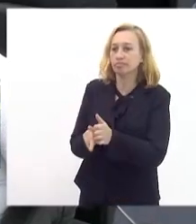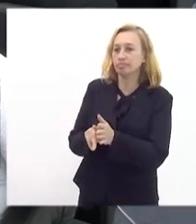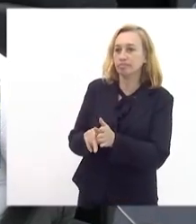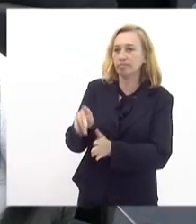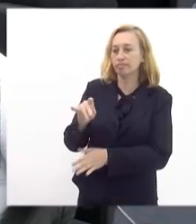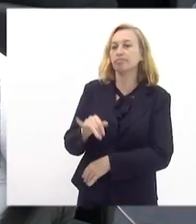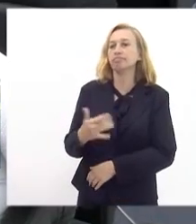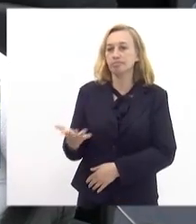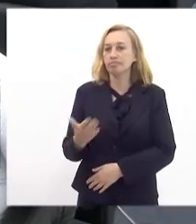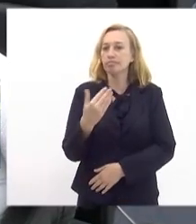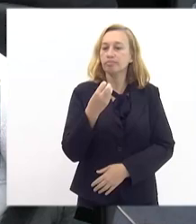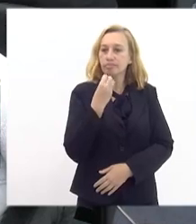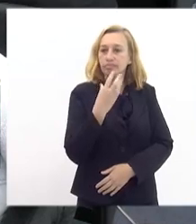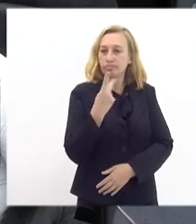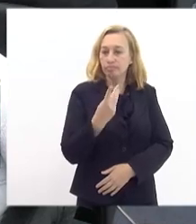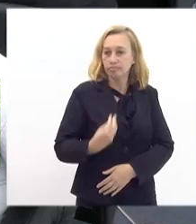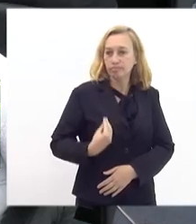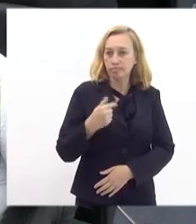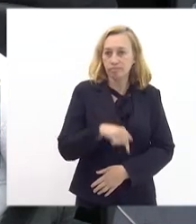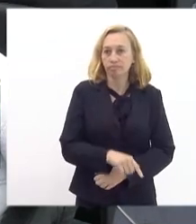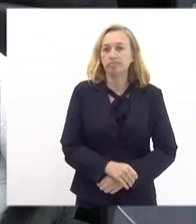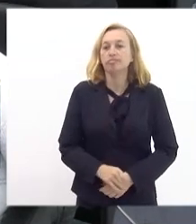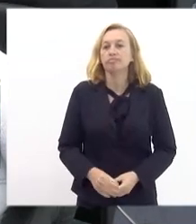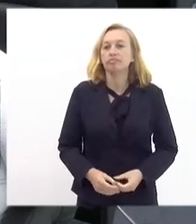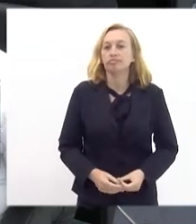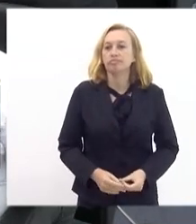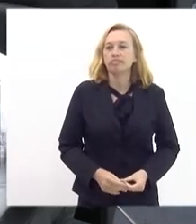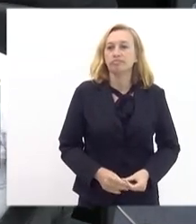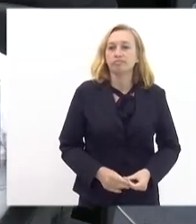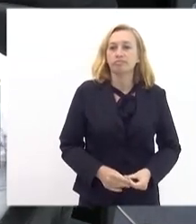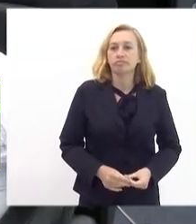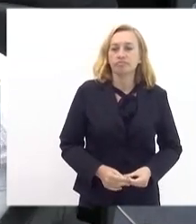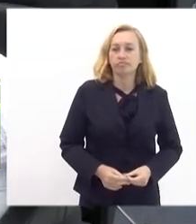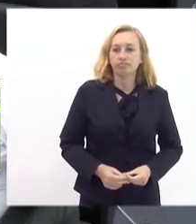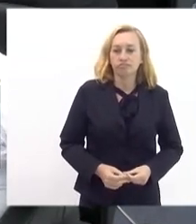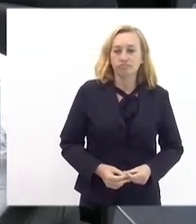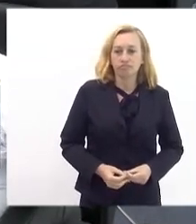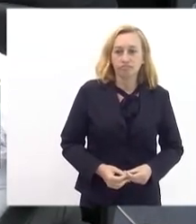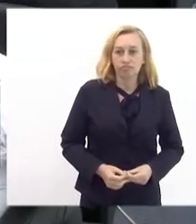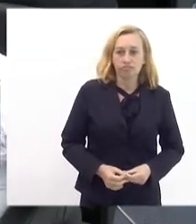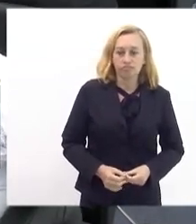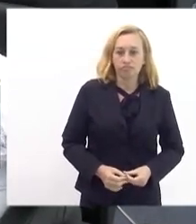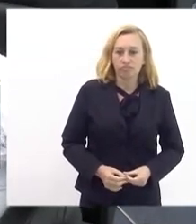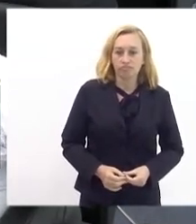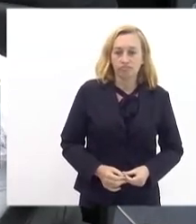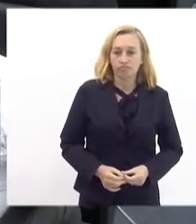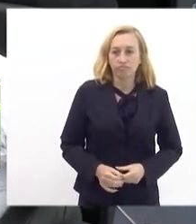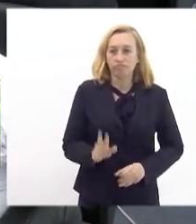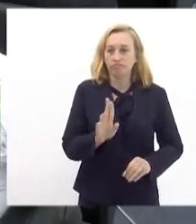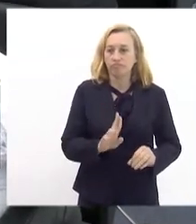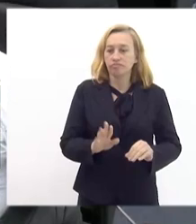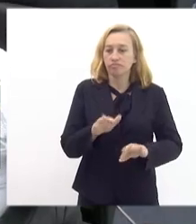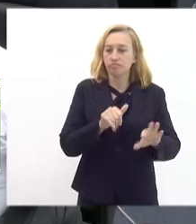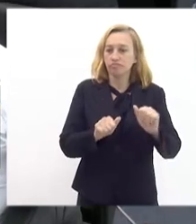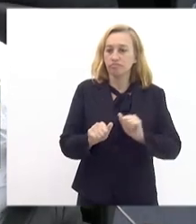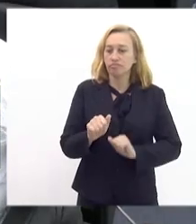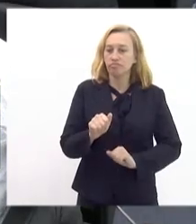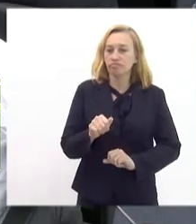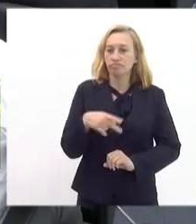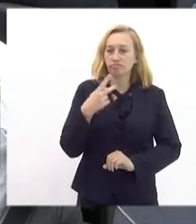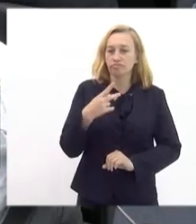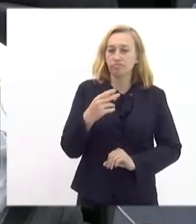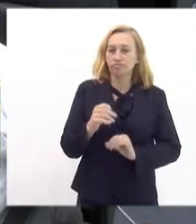sua presença aqui agora eu vou chamar para fazer os da palavra representante